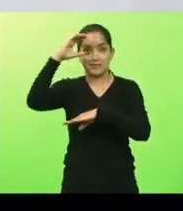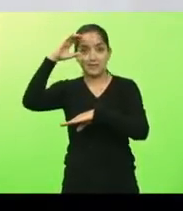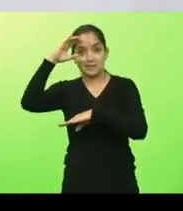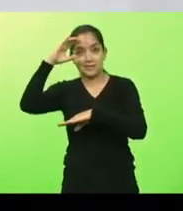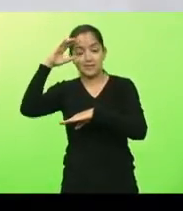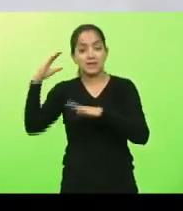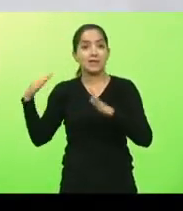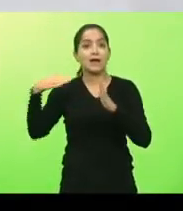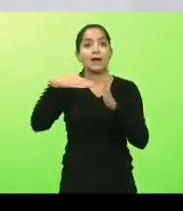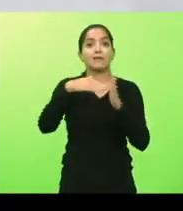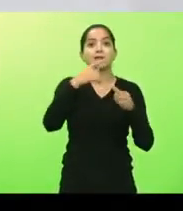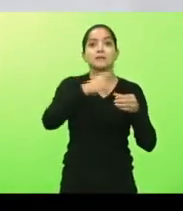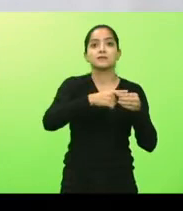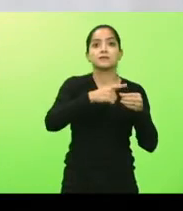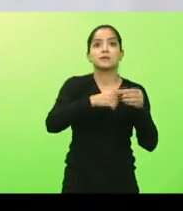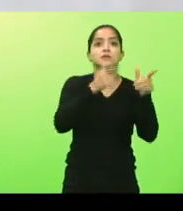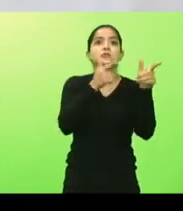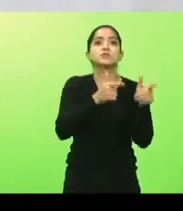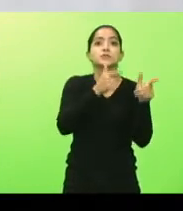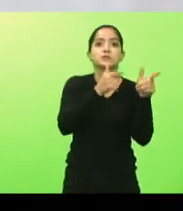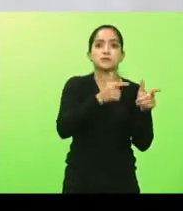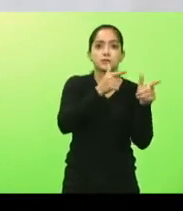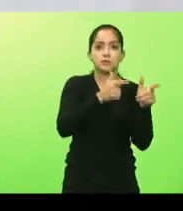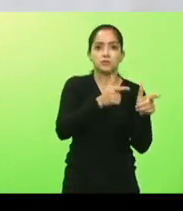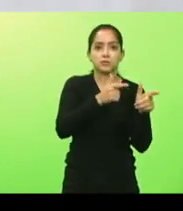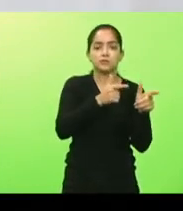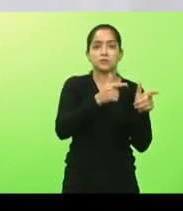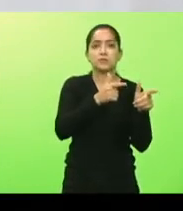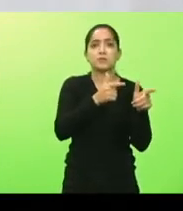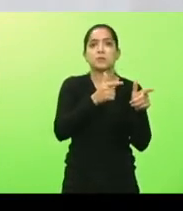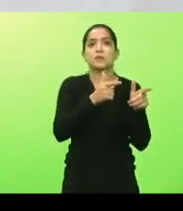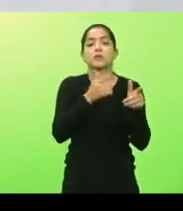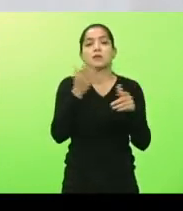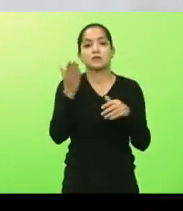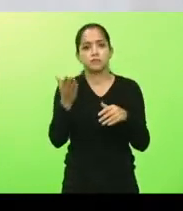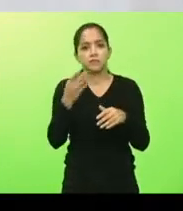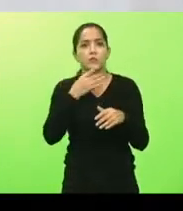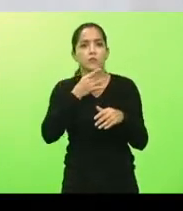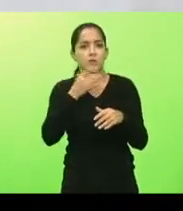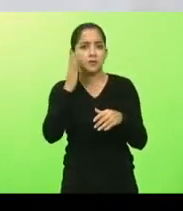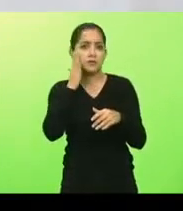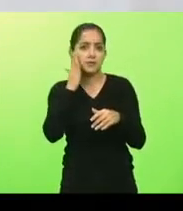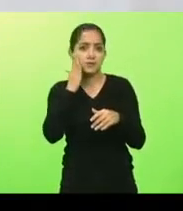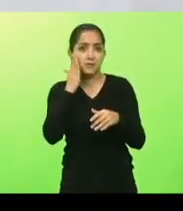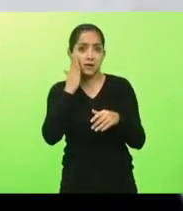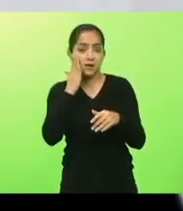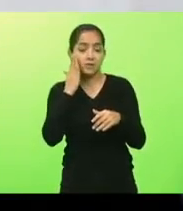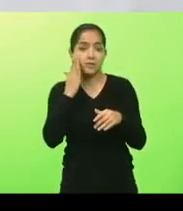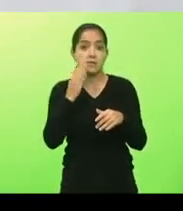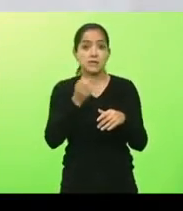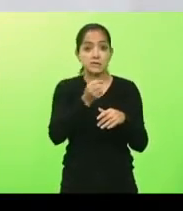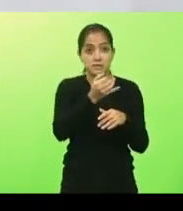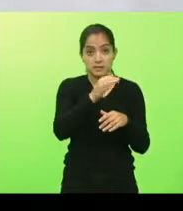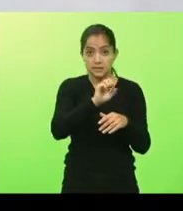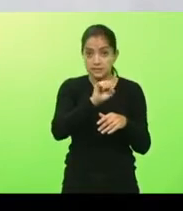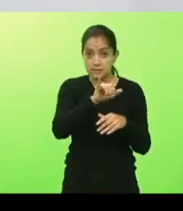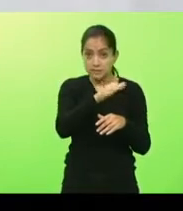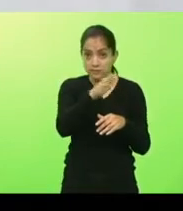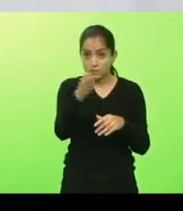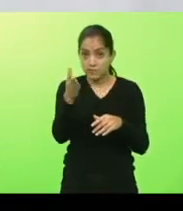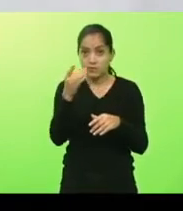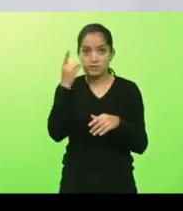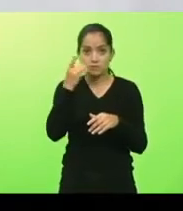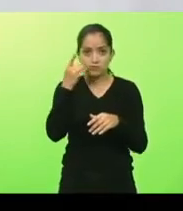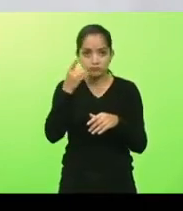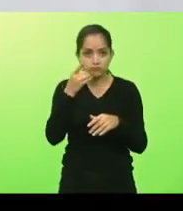Eu gostaria, e aí até o colega Cubalquini transita muito ali, mas eu gostaria que, se os deputados da região tivessem